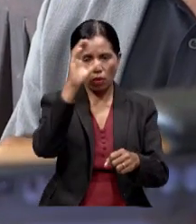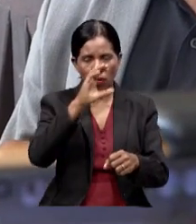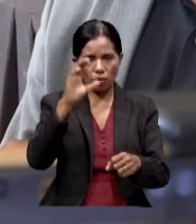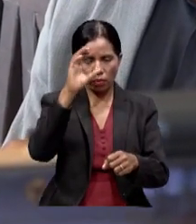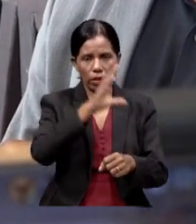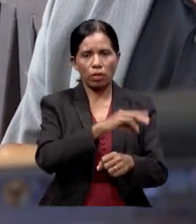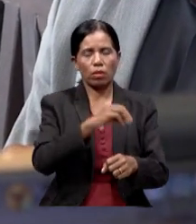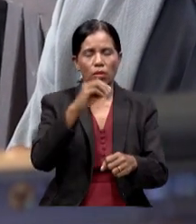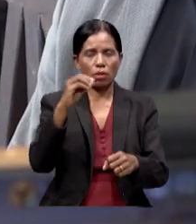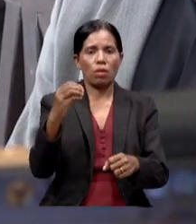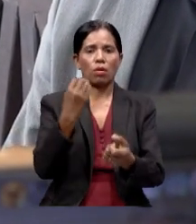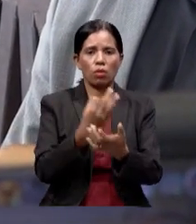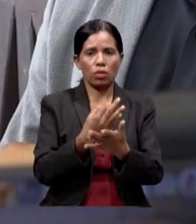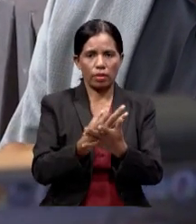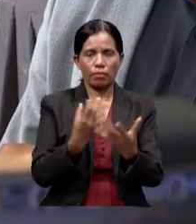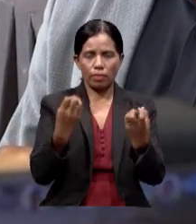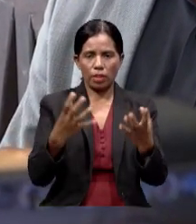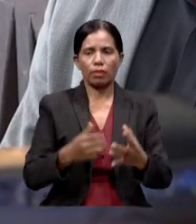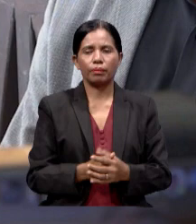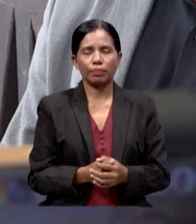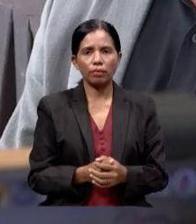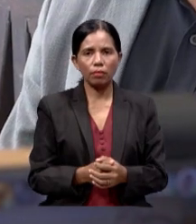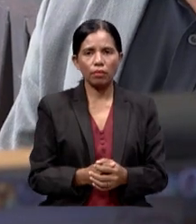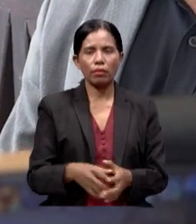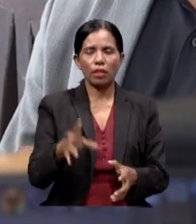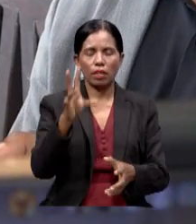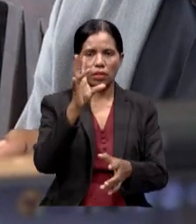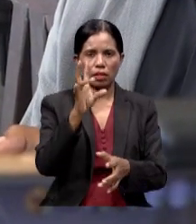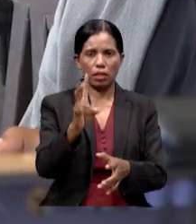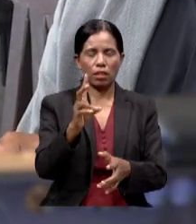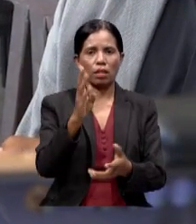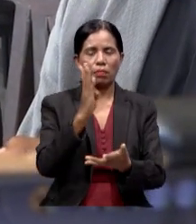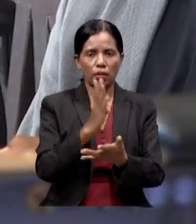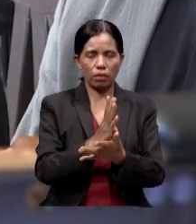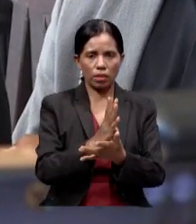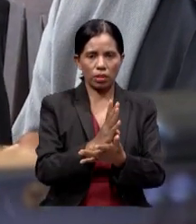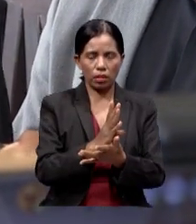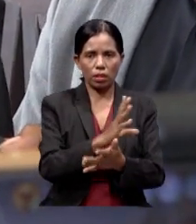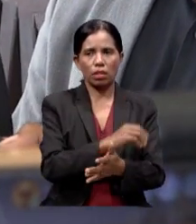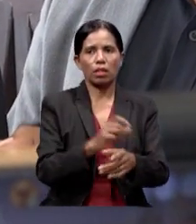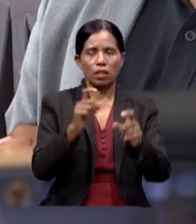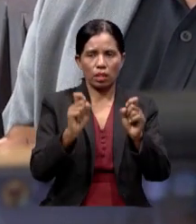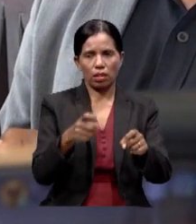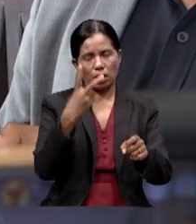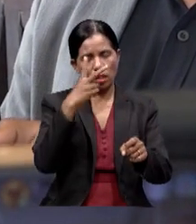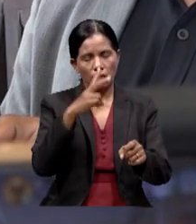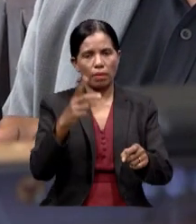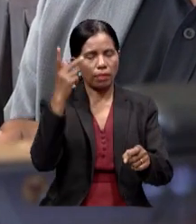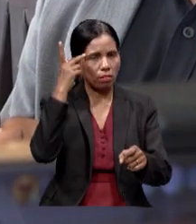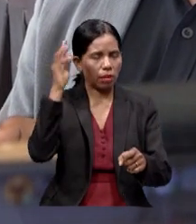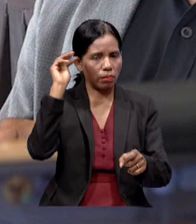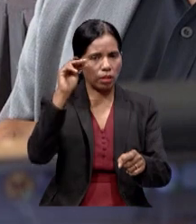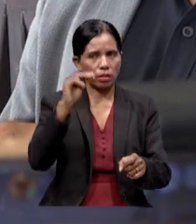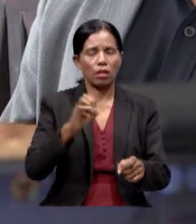estamos no Bukira, 7 bilhões de dólares. Tem que ir à auditoria, há uma primeiro-ministro fundo,